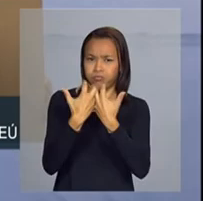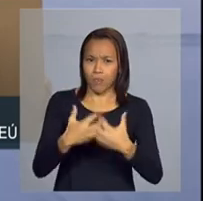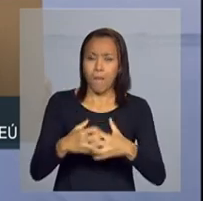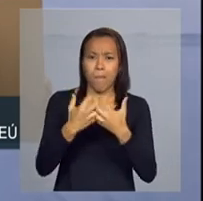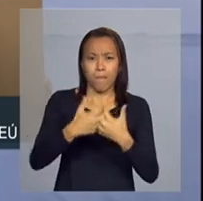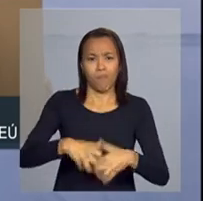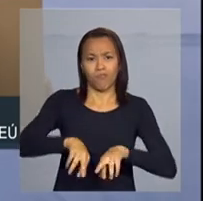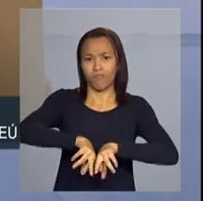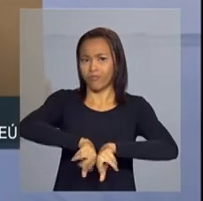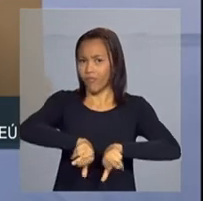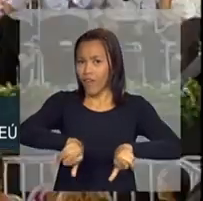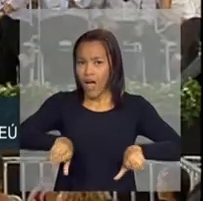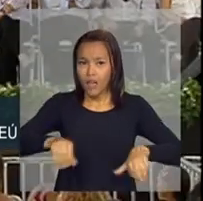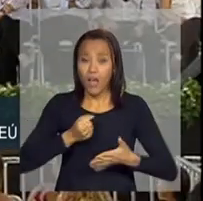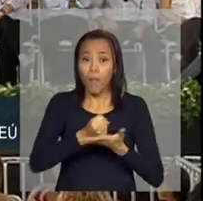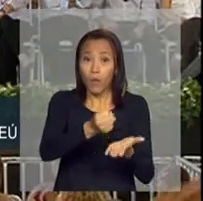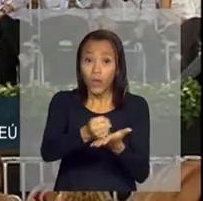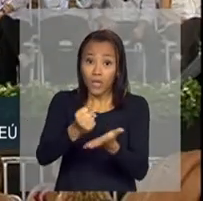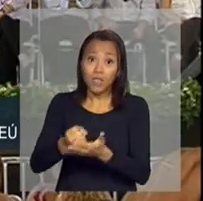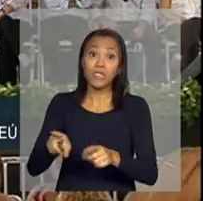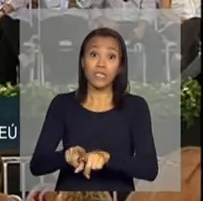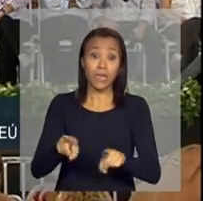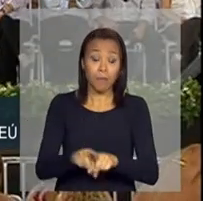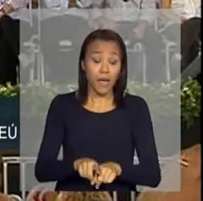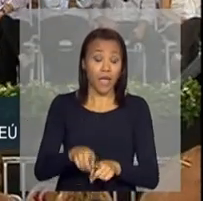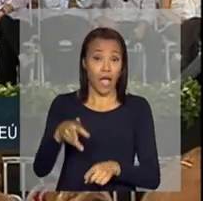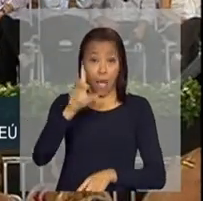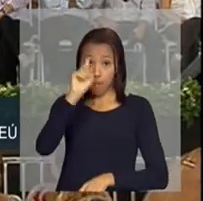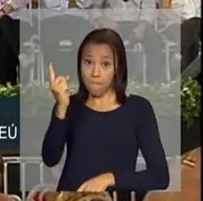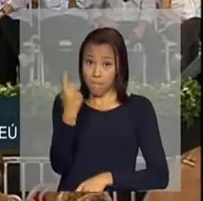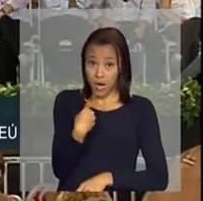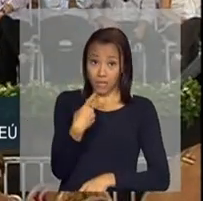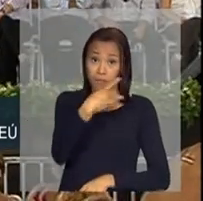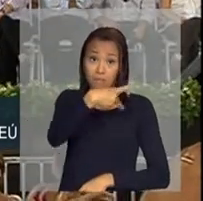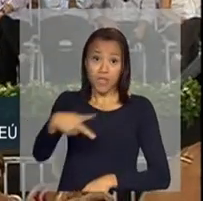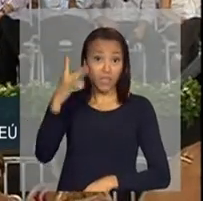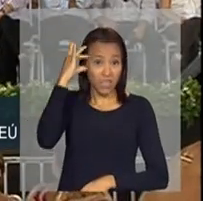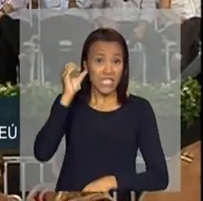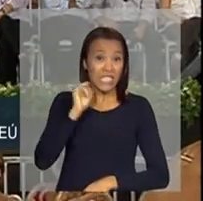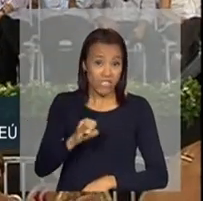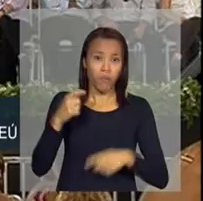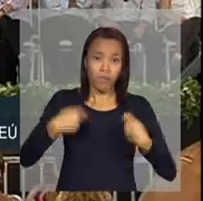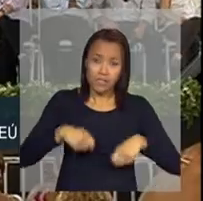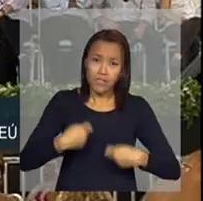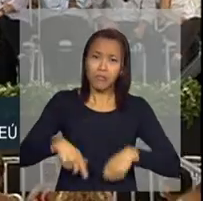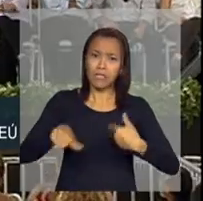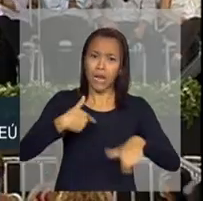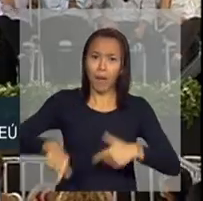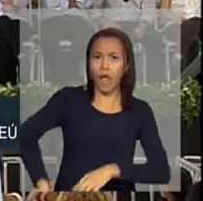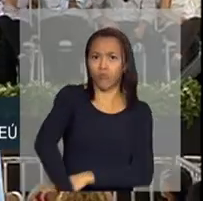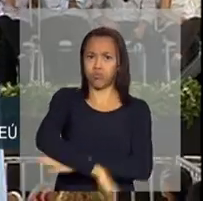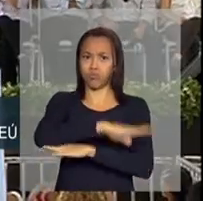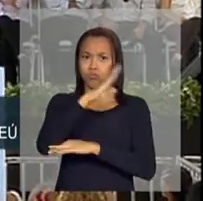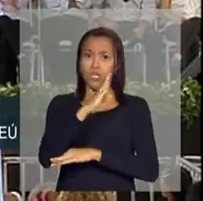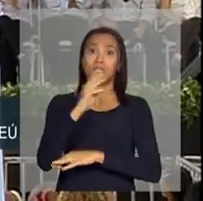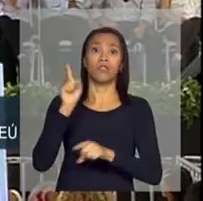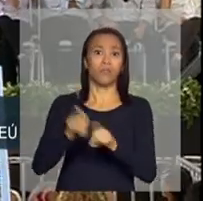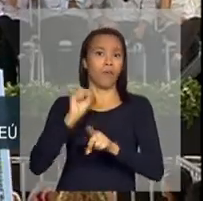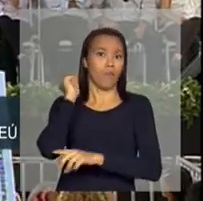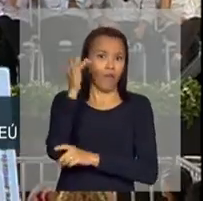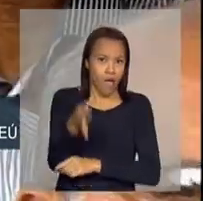presidenta é, se for possível trabalhar dois turnos, é para trabalhar dois turnos para antecipar a chegada da água.